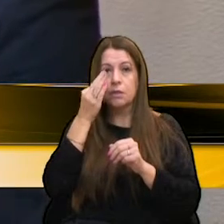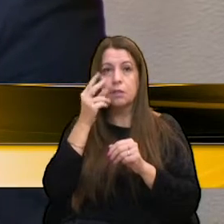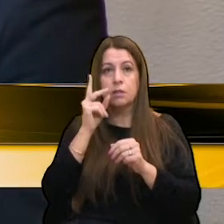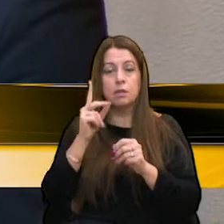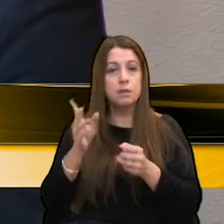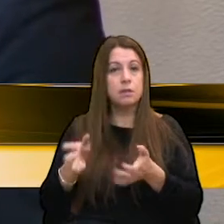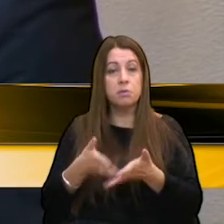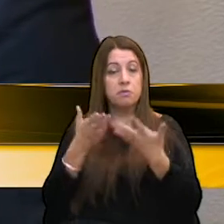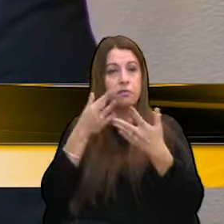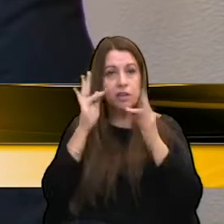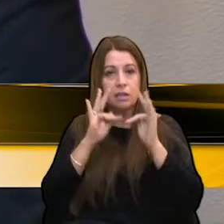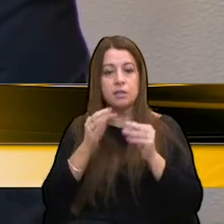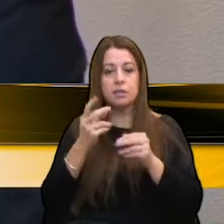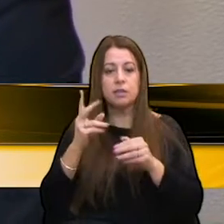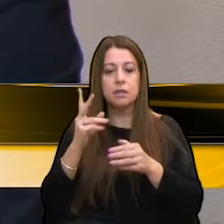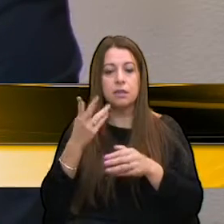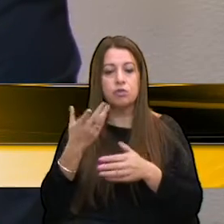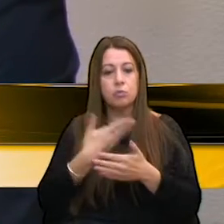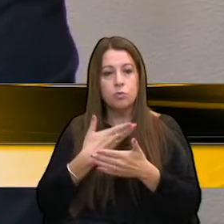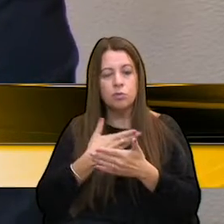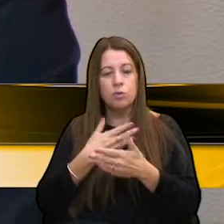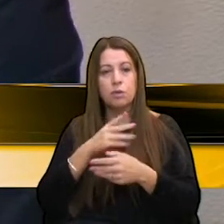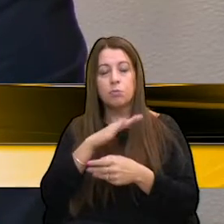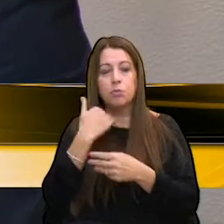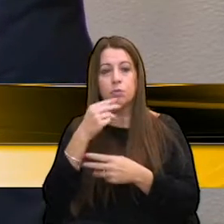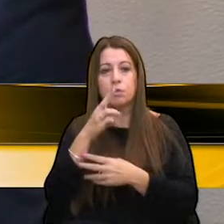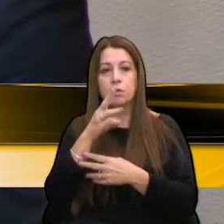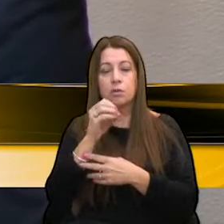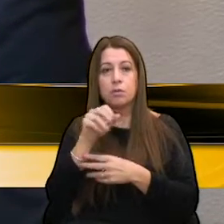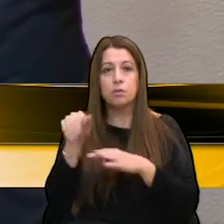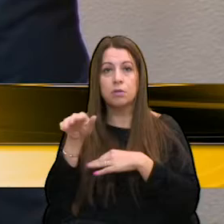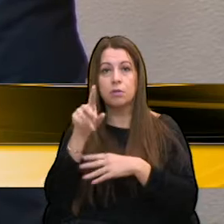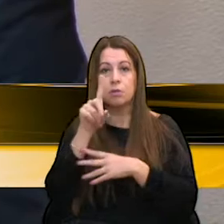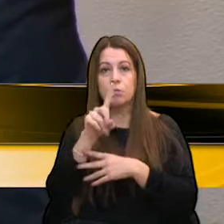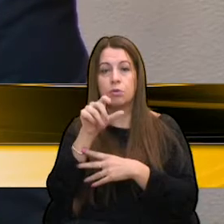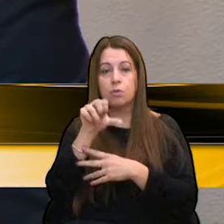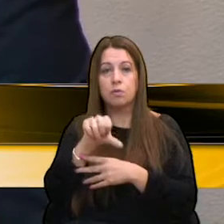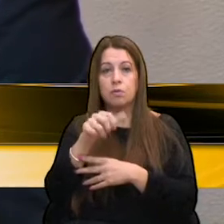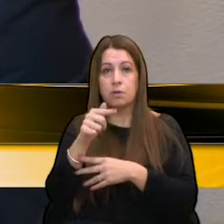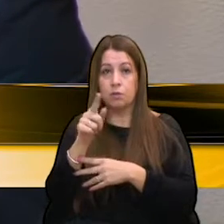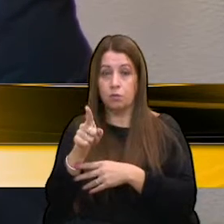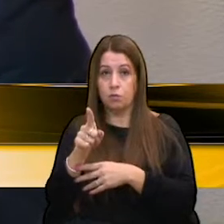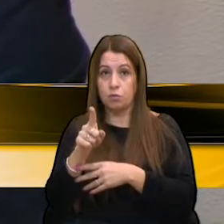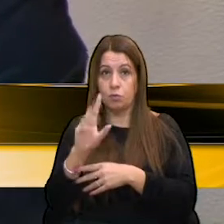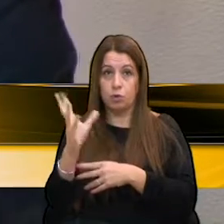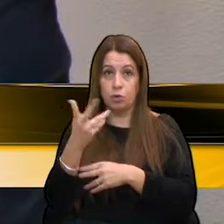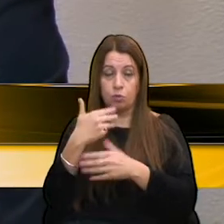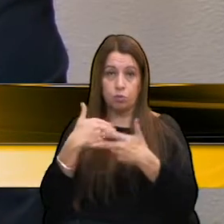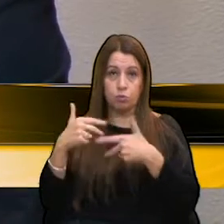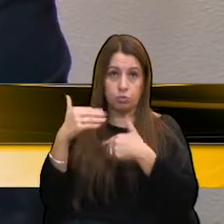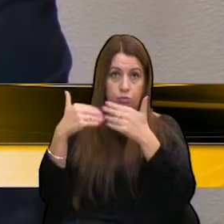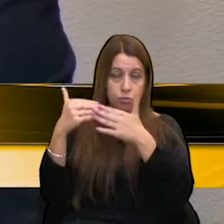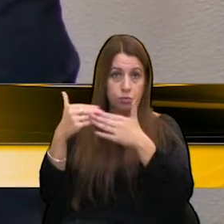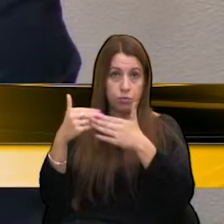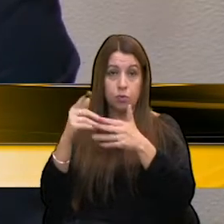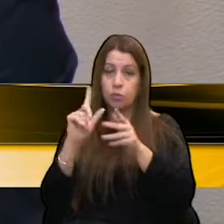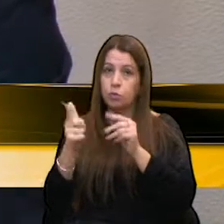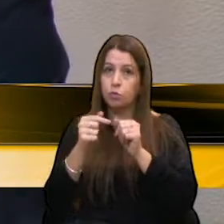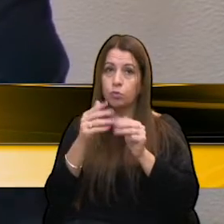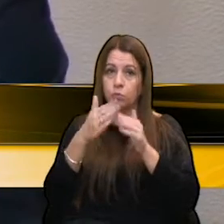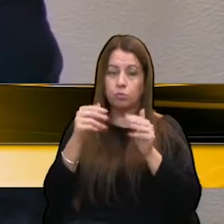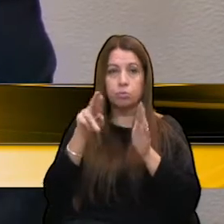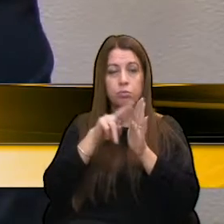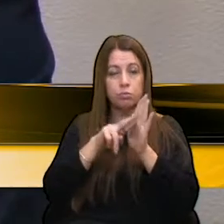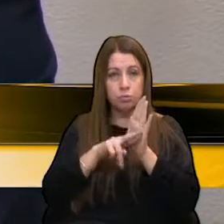cultivava boas amizades, e que veio a falecer em 30 de setembro de 71, né, tem toda uma biografia e preenche os